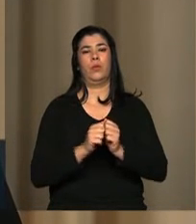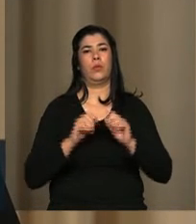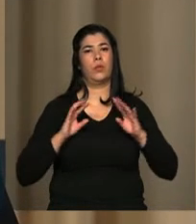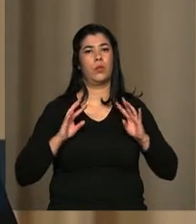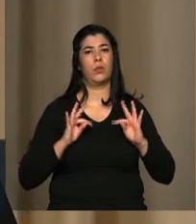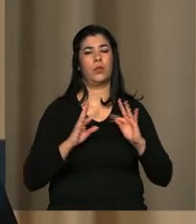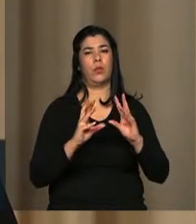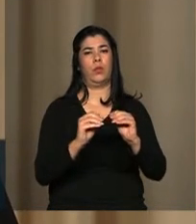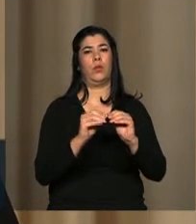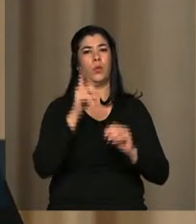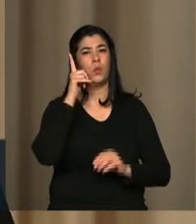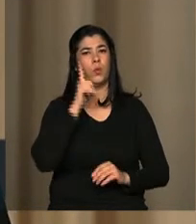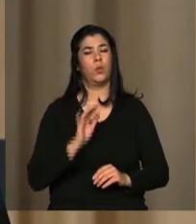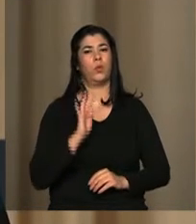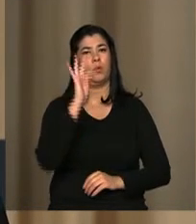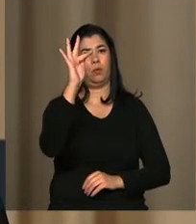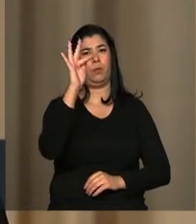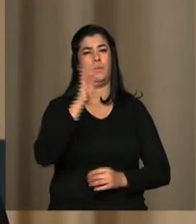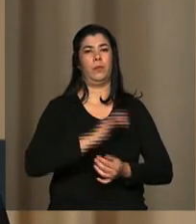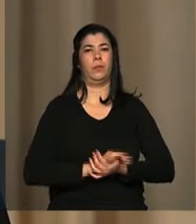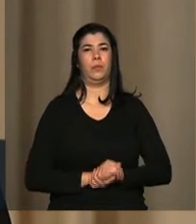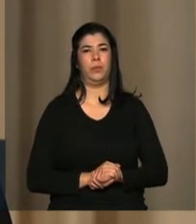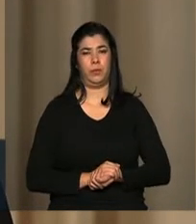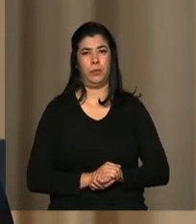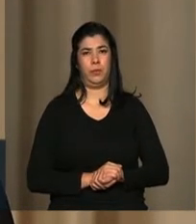todos ganharão.